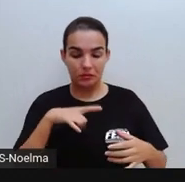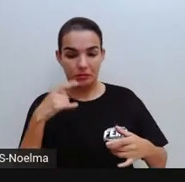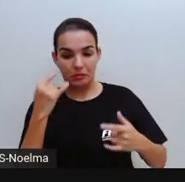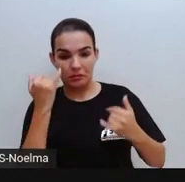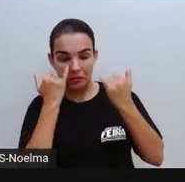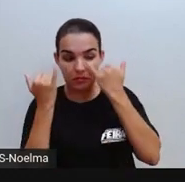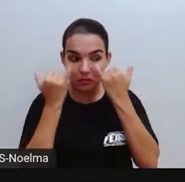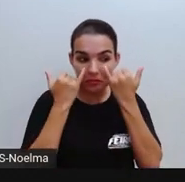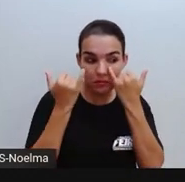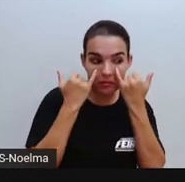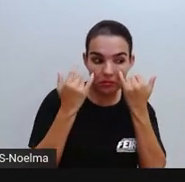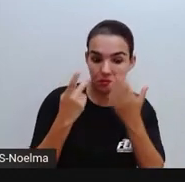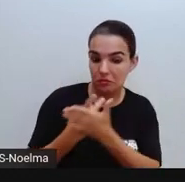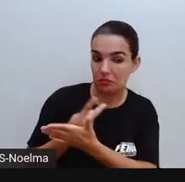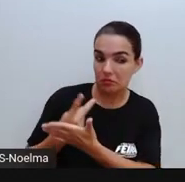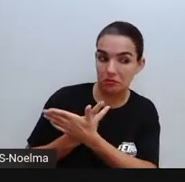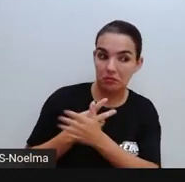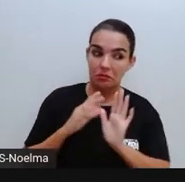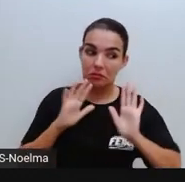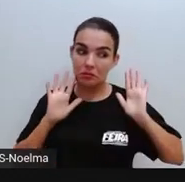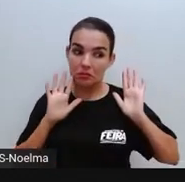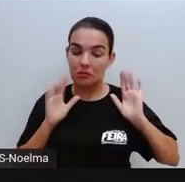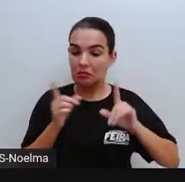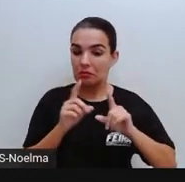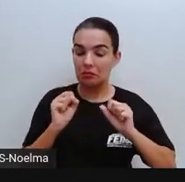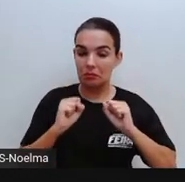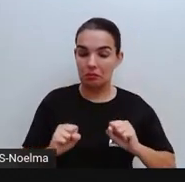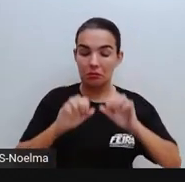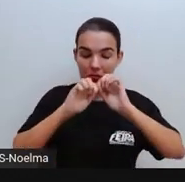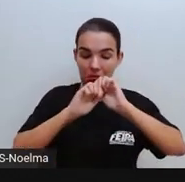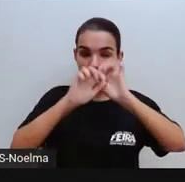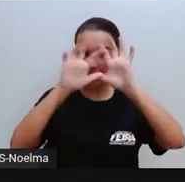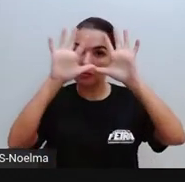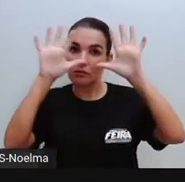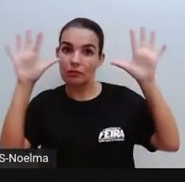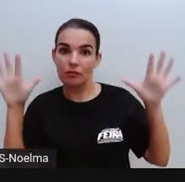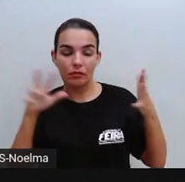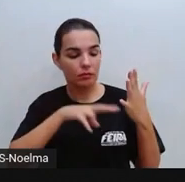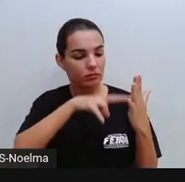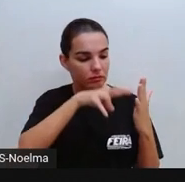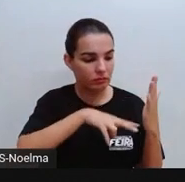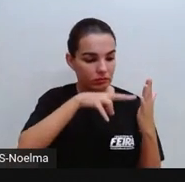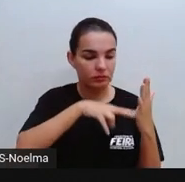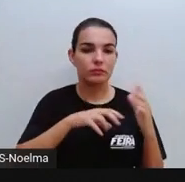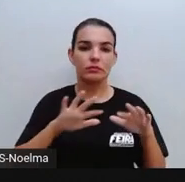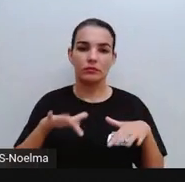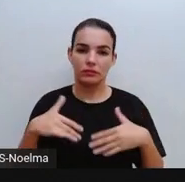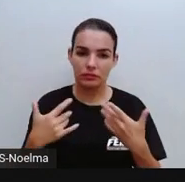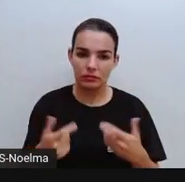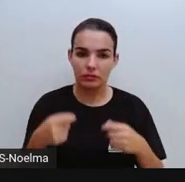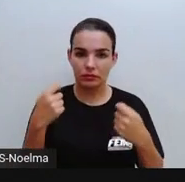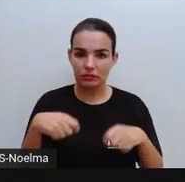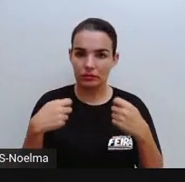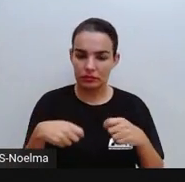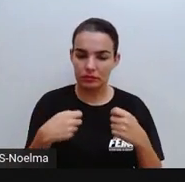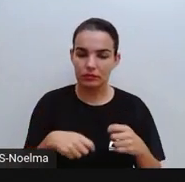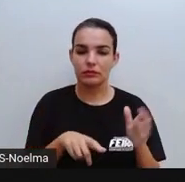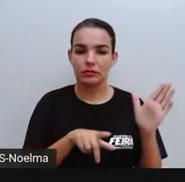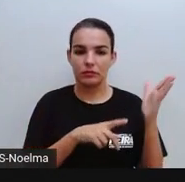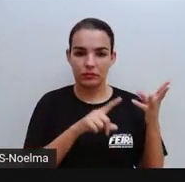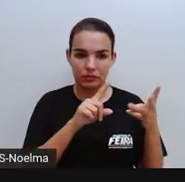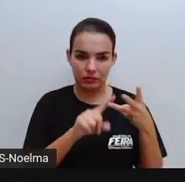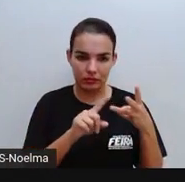informação aí que não tá clara para o leitor tá então temos ali o